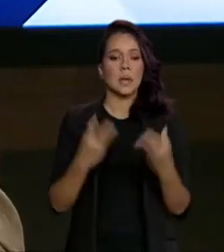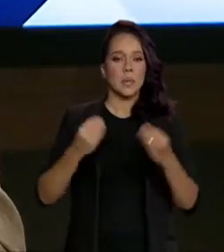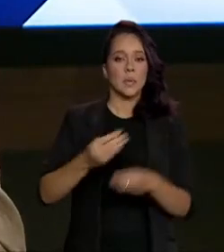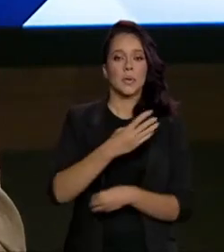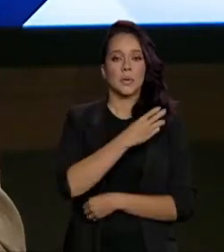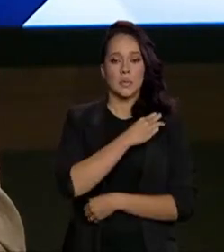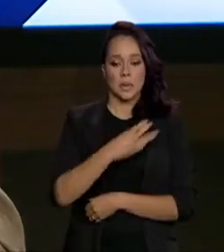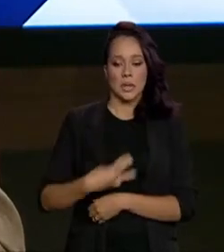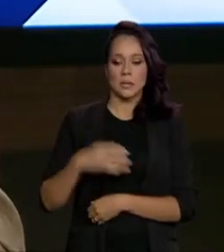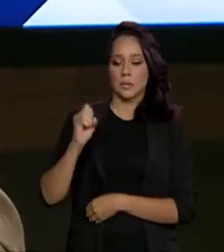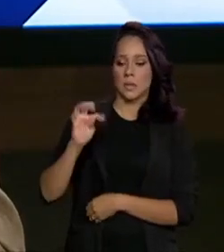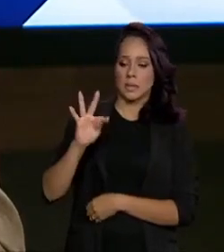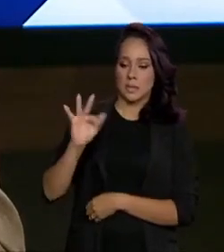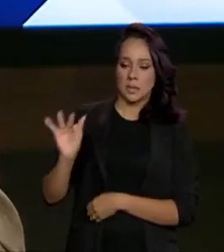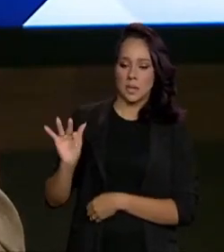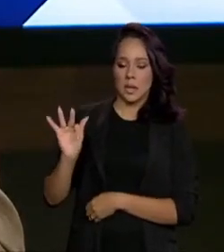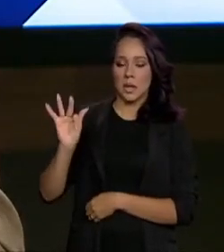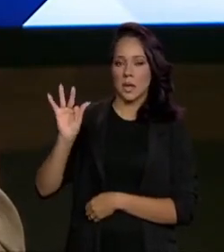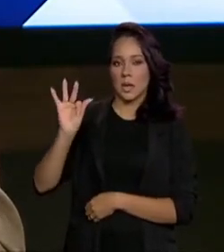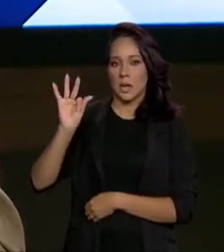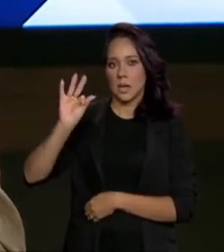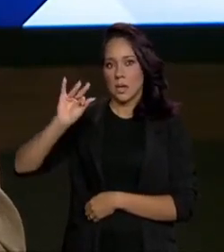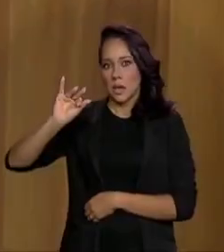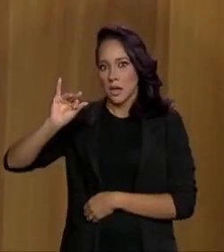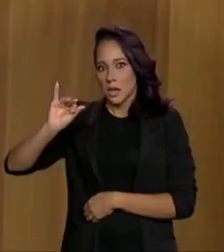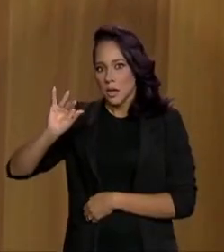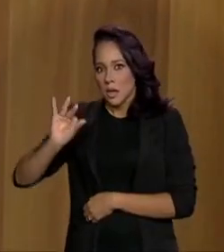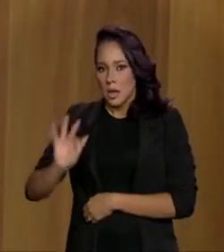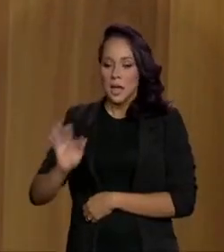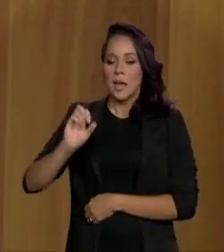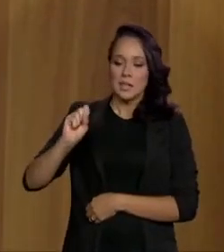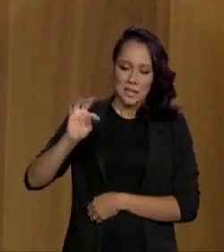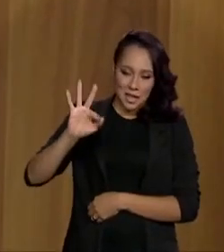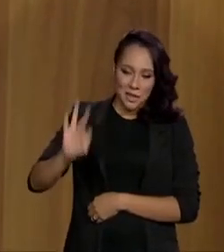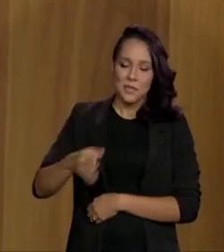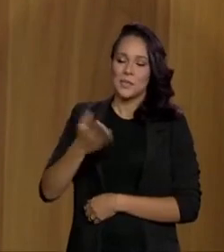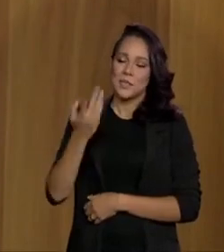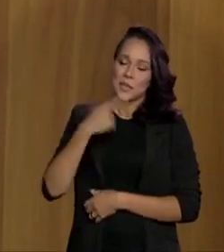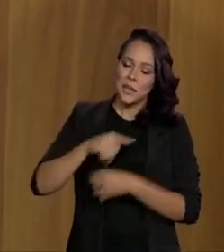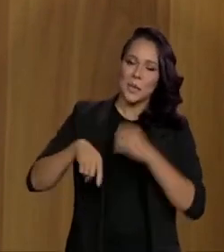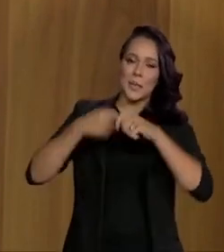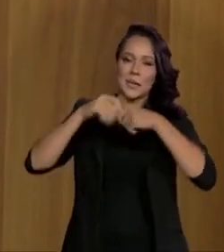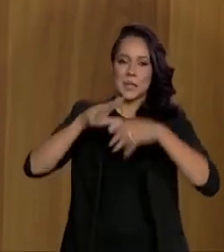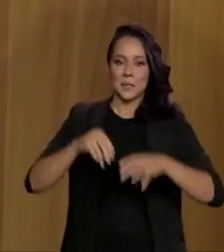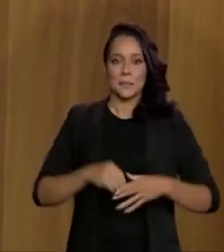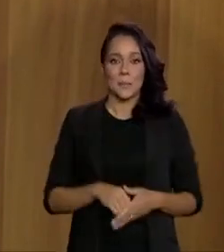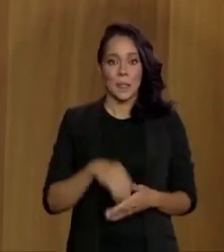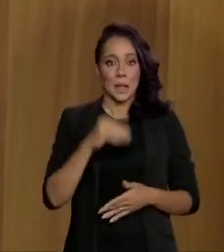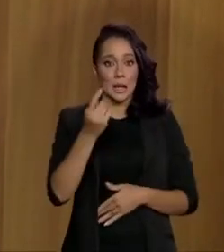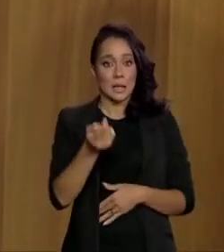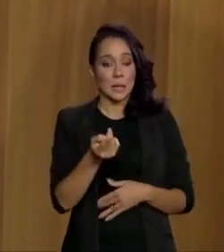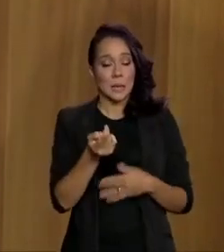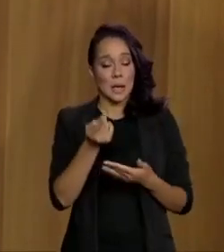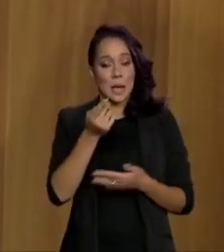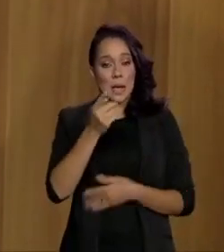do Supremo vota pela reativação do Fundo Amazônia. Elon Musk conclui compra do Twitter e demite